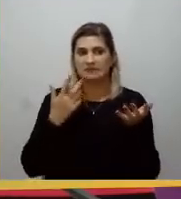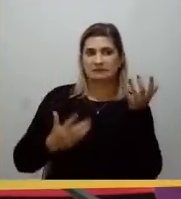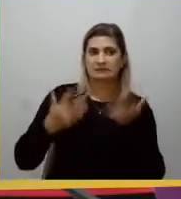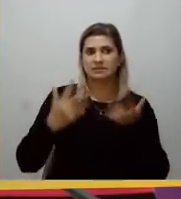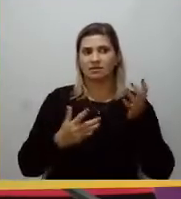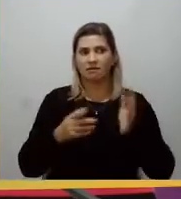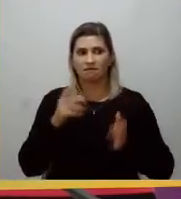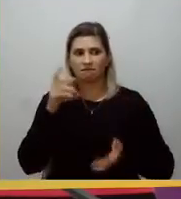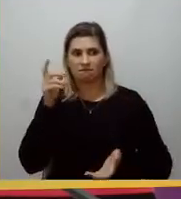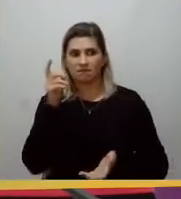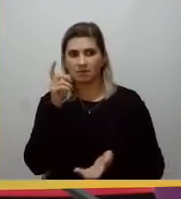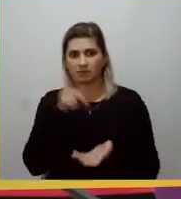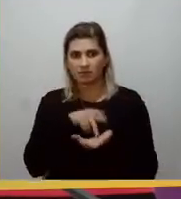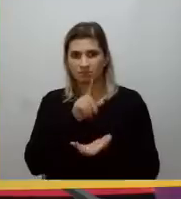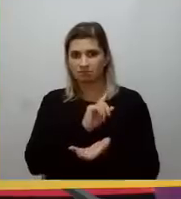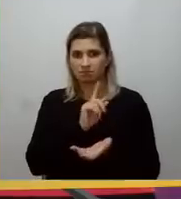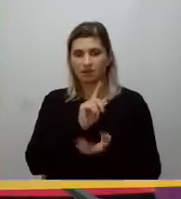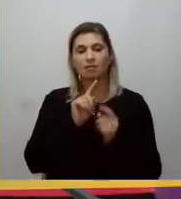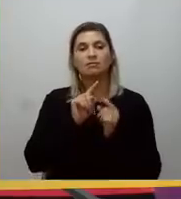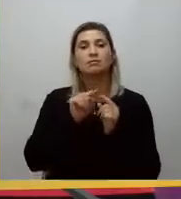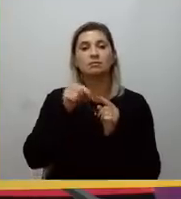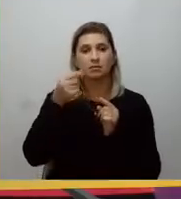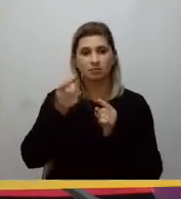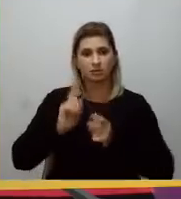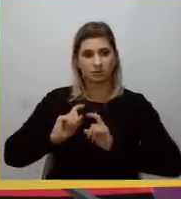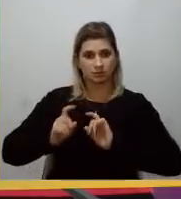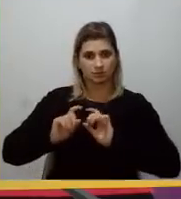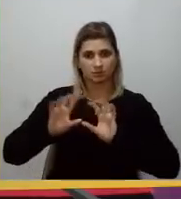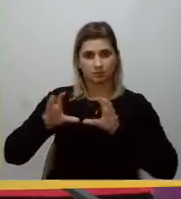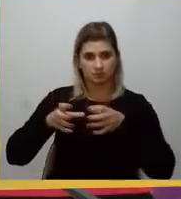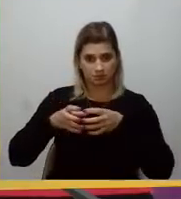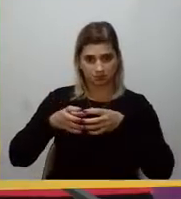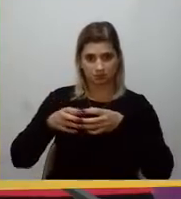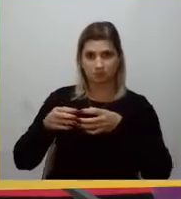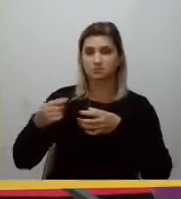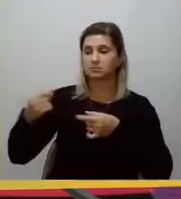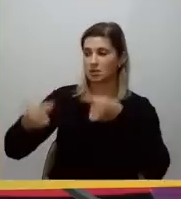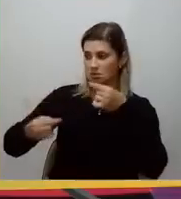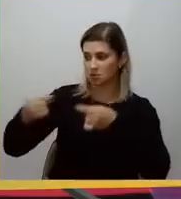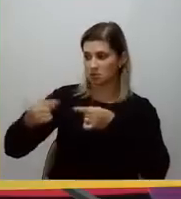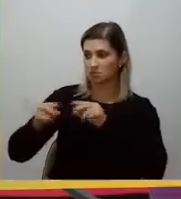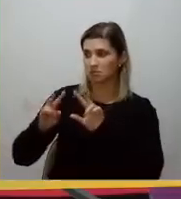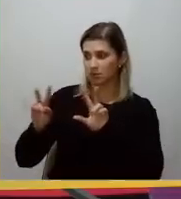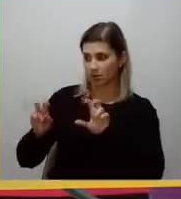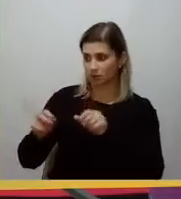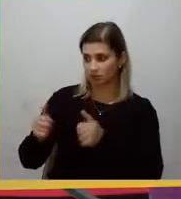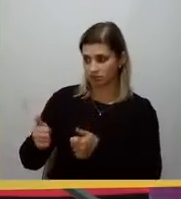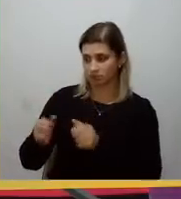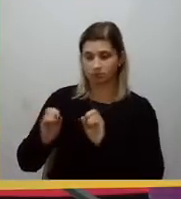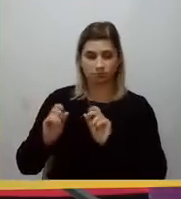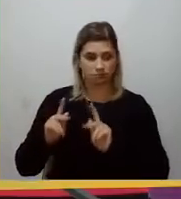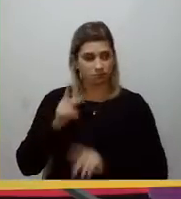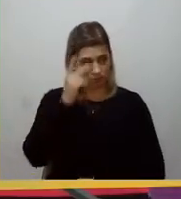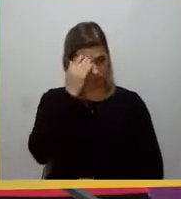que, depois, na reunião da comissão, a gente discutisse esses assuntos. Obrigada, senhor